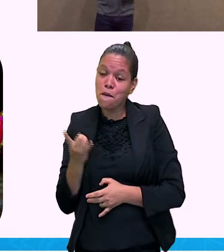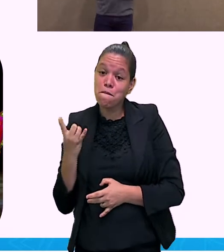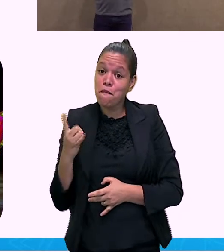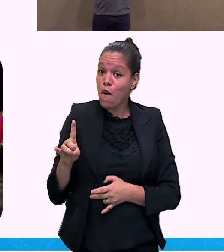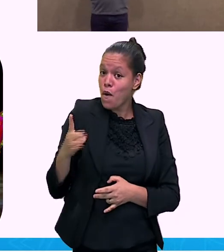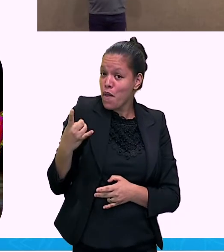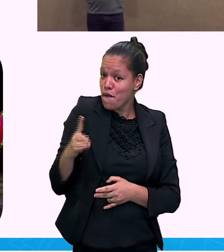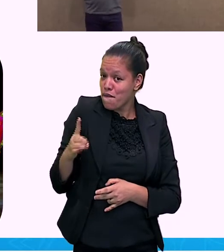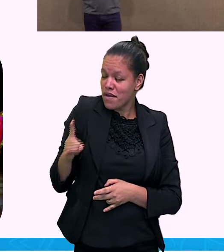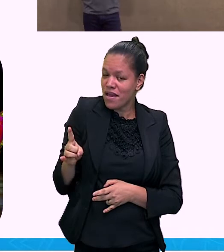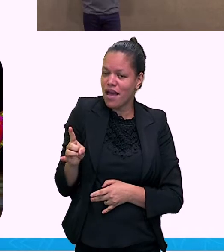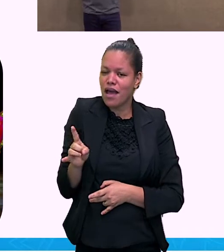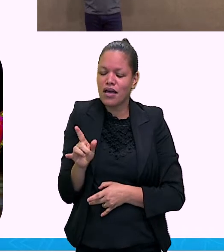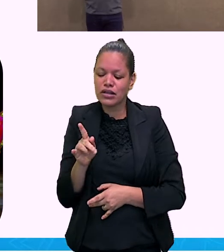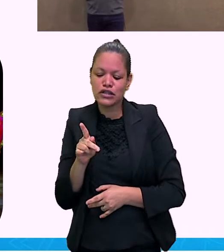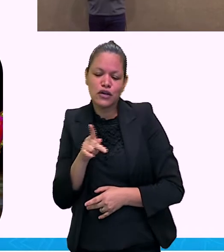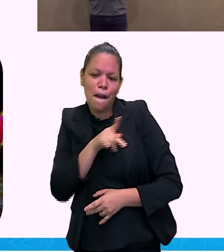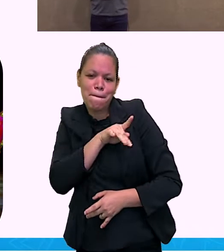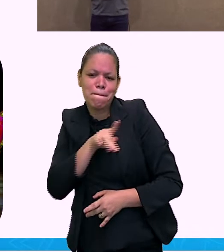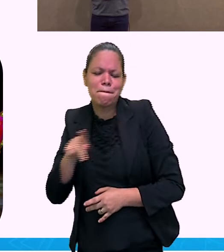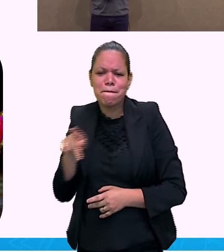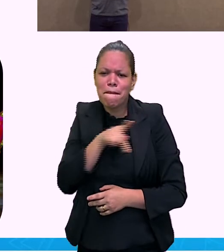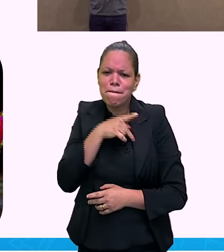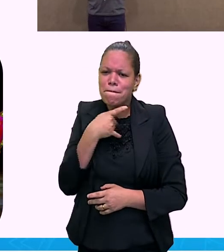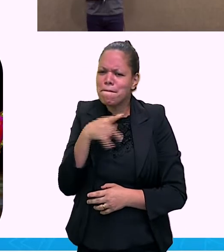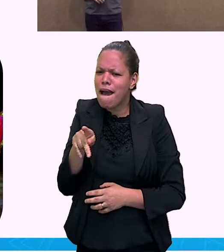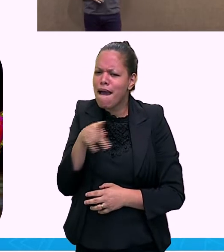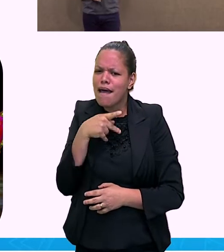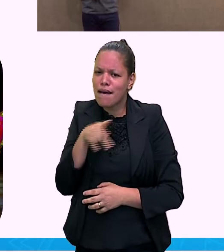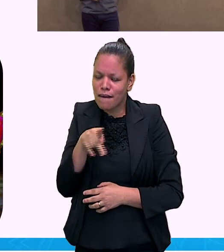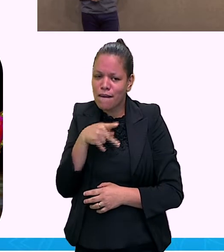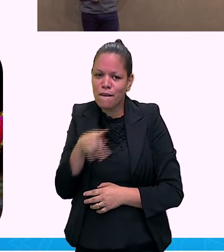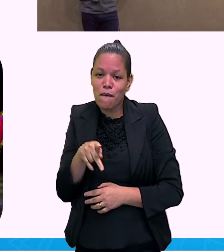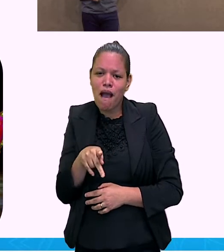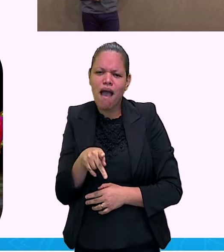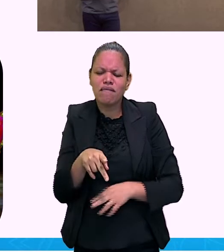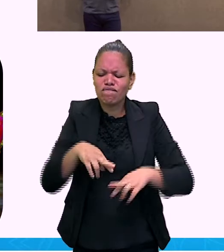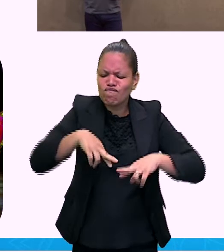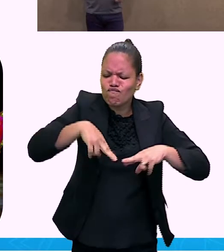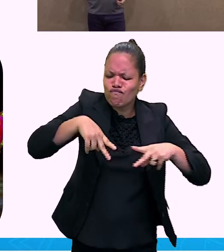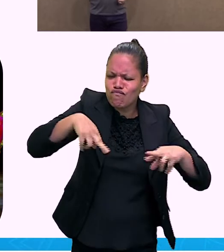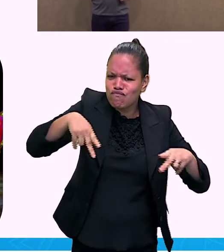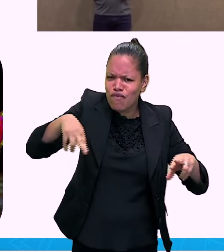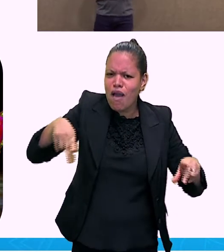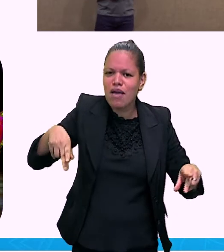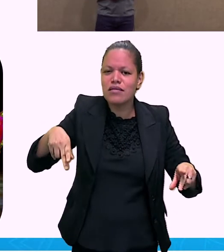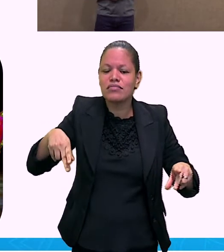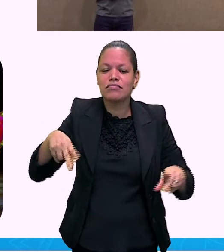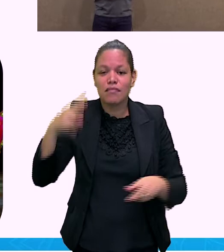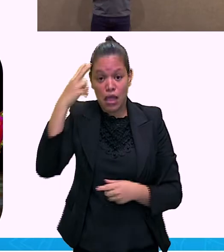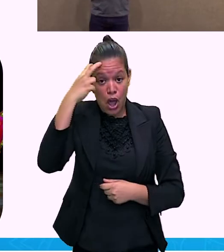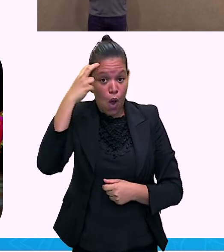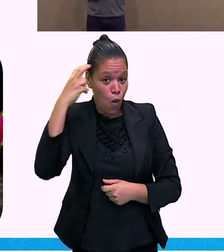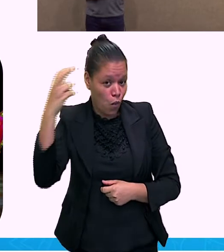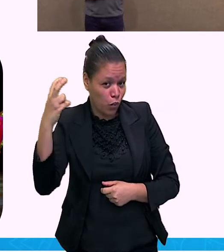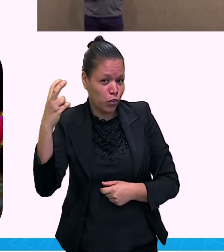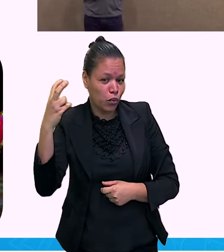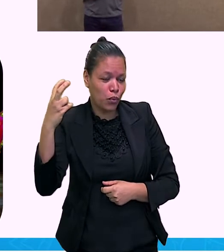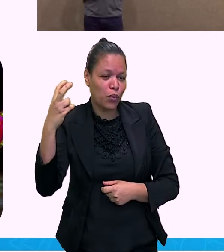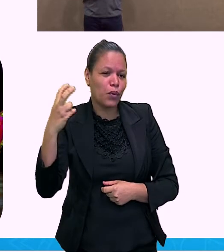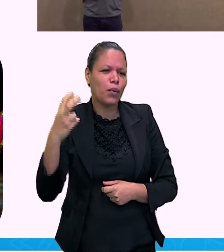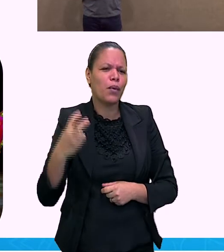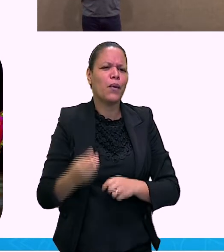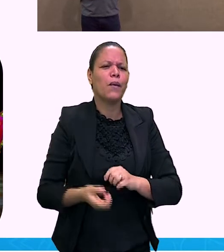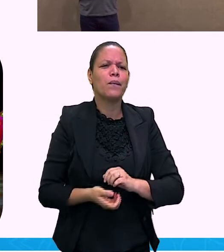culturas modificam e fazem a cultura da região do Centro-Oeste. E algumas manifestações culturais típicas